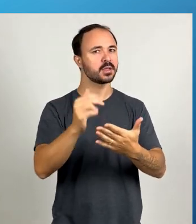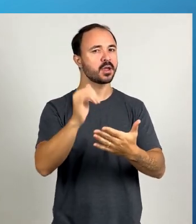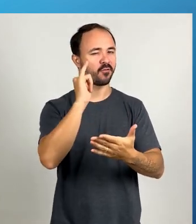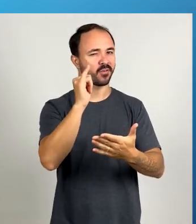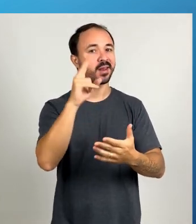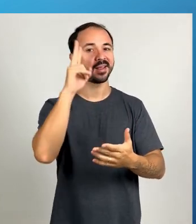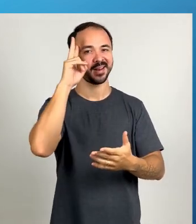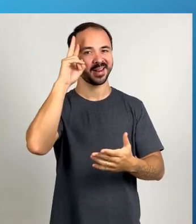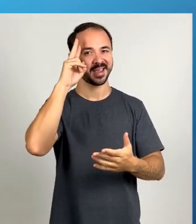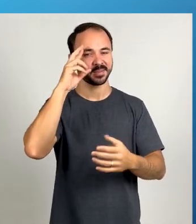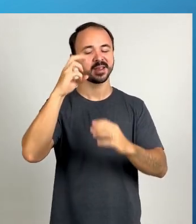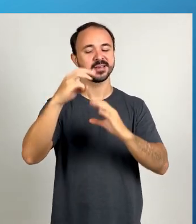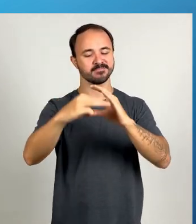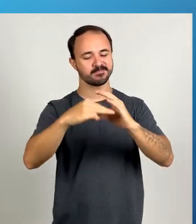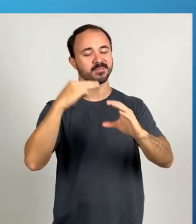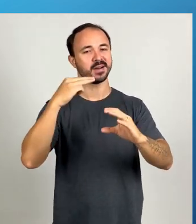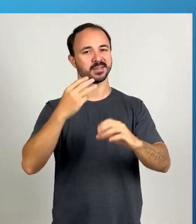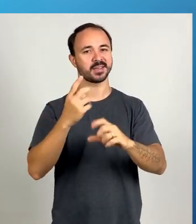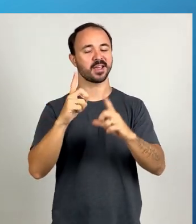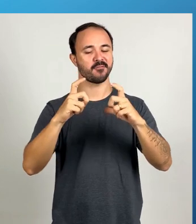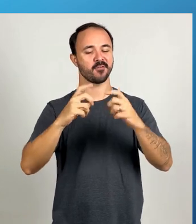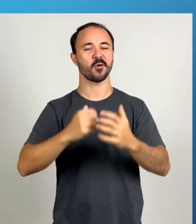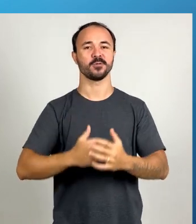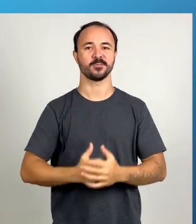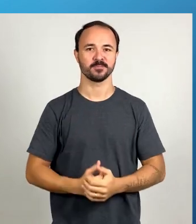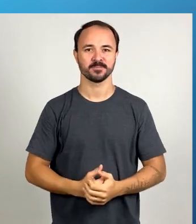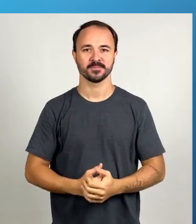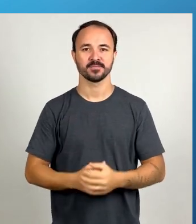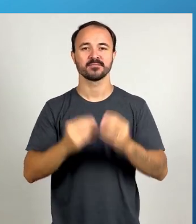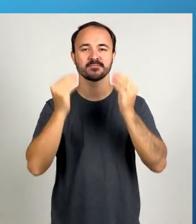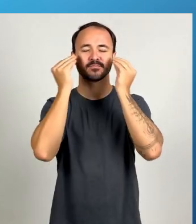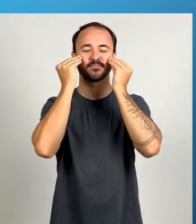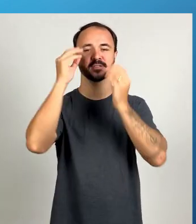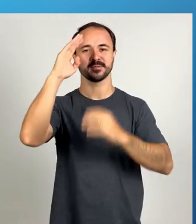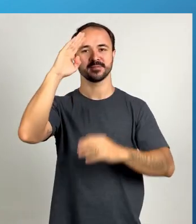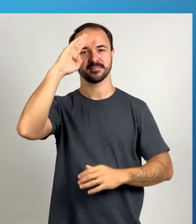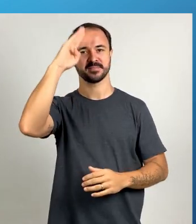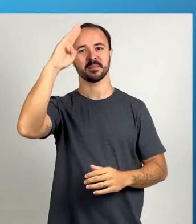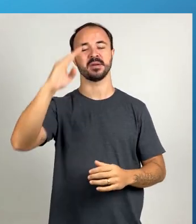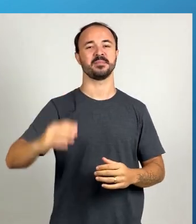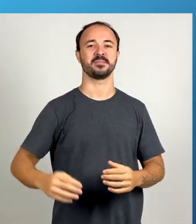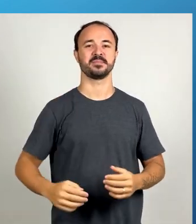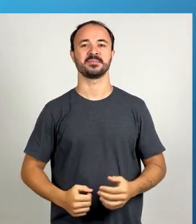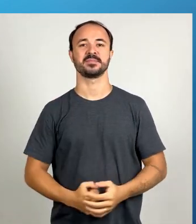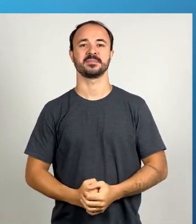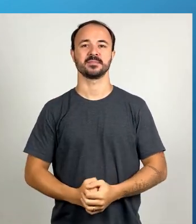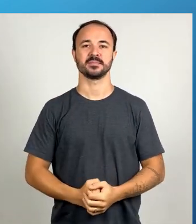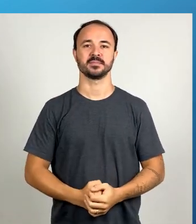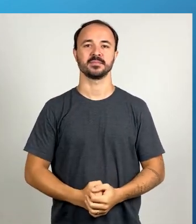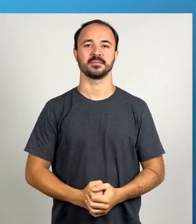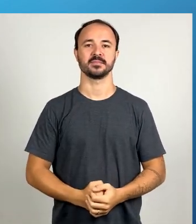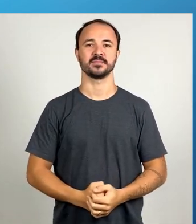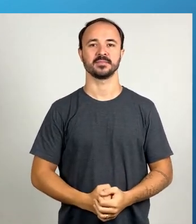Ventos, tá? E mandar pra gente aqui as fotos na TV. Um beijo, até a próxima aula, não sai daí.